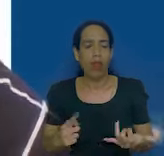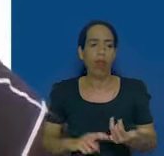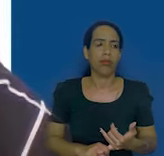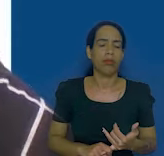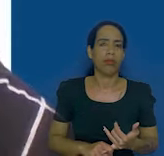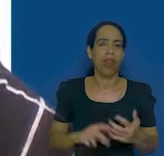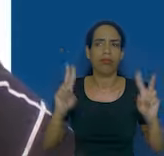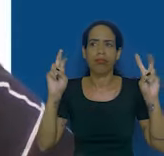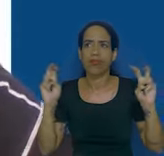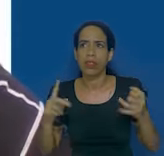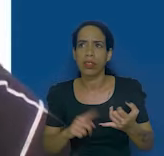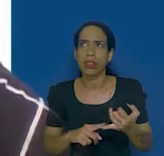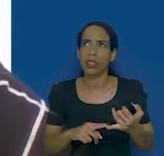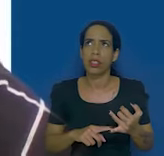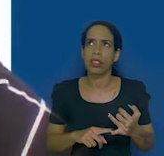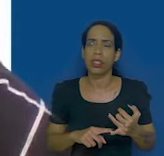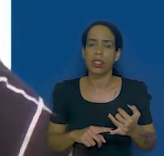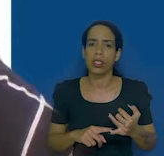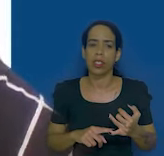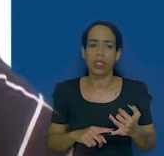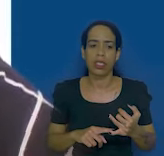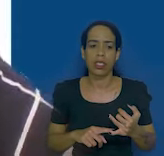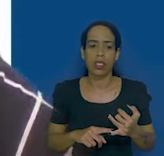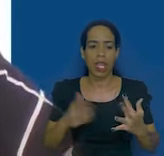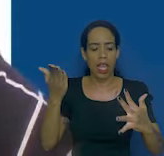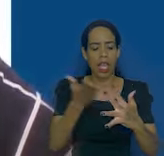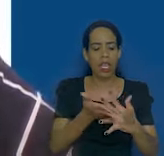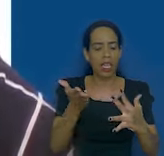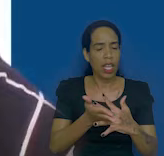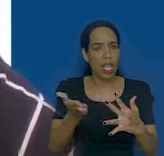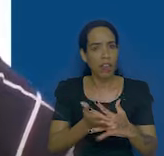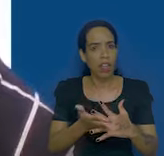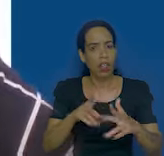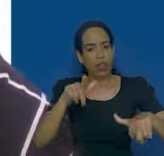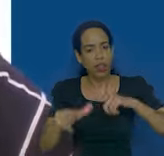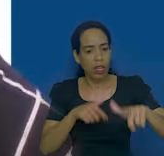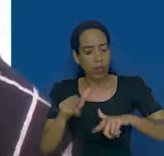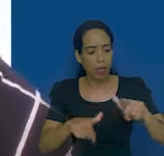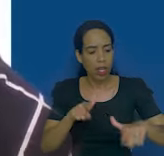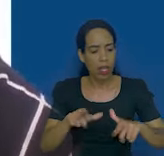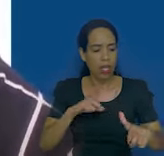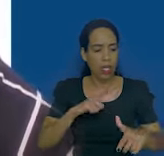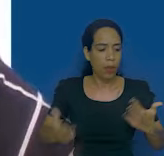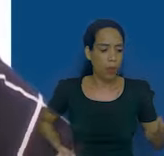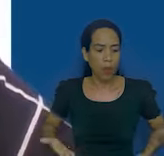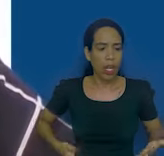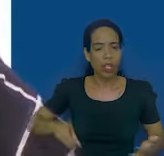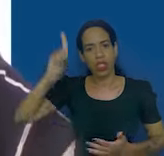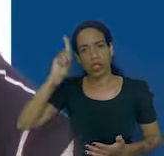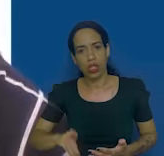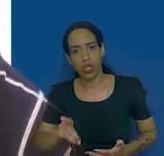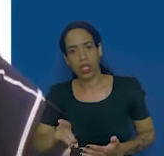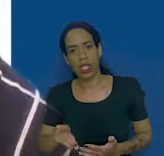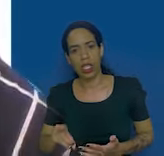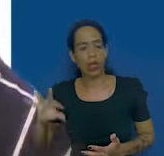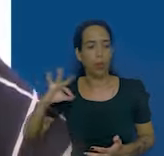intermitente, essa questão de intervalo intrajornada, que modificou a questão do quanto o empregado tem direito, a natureza